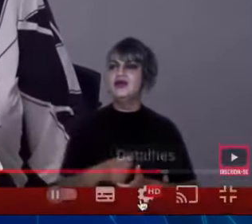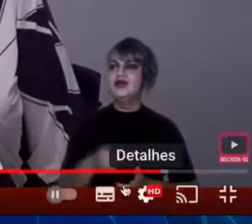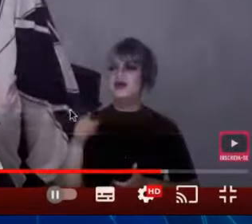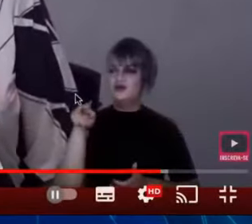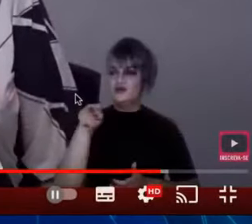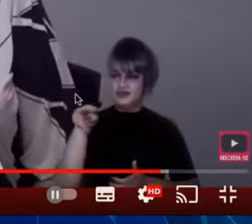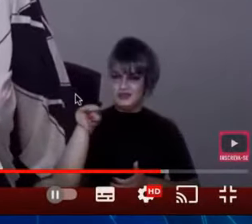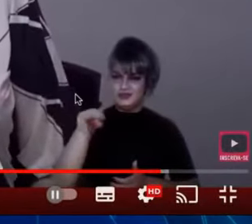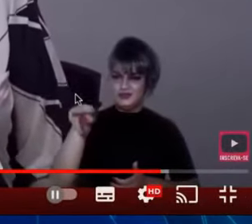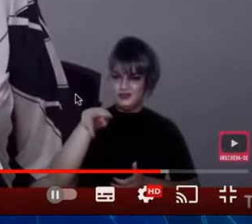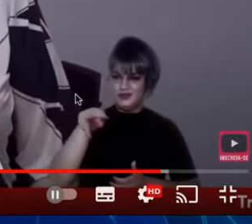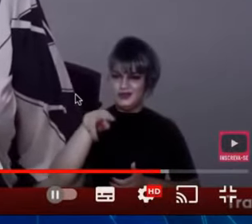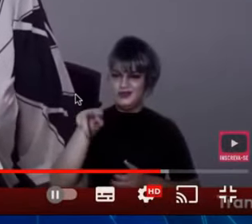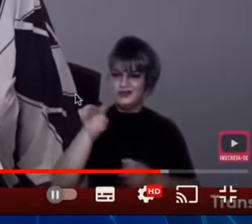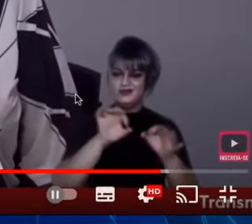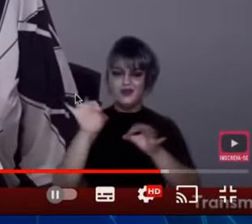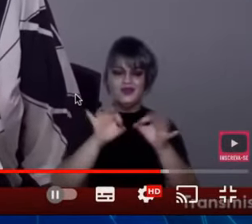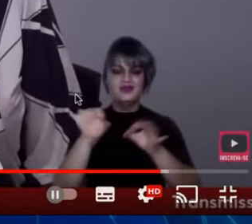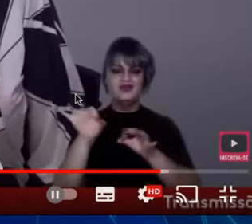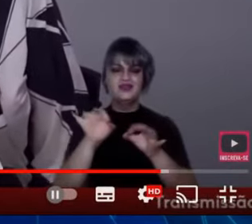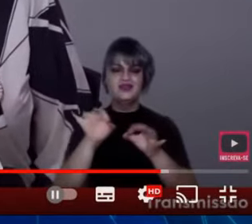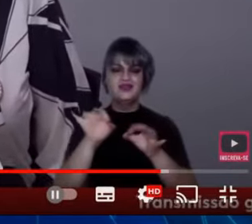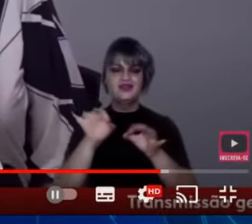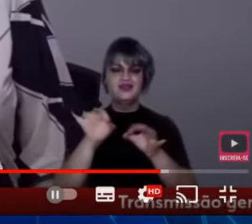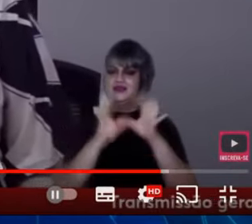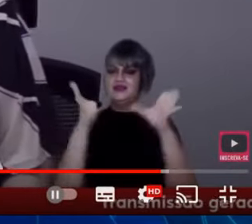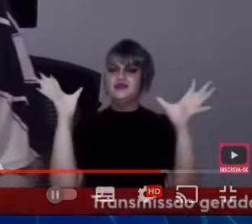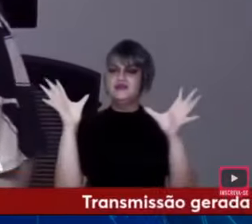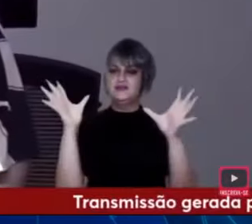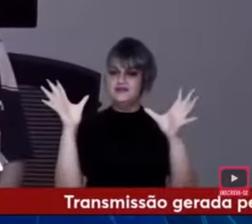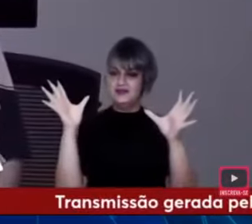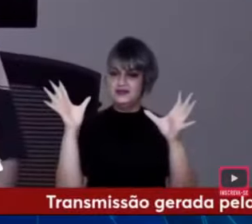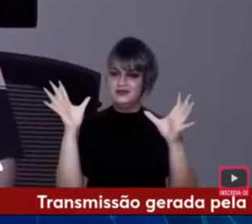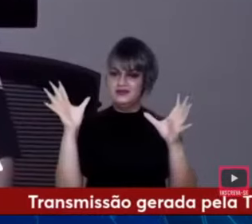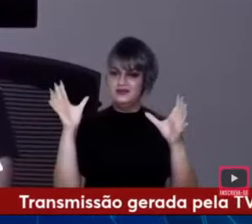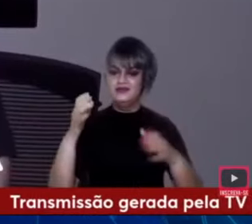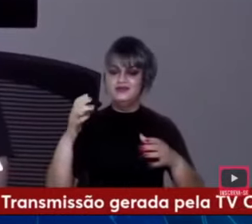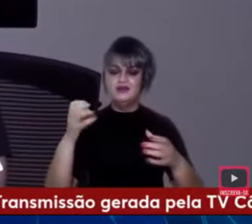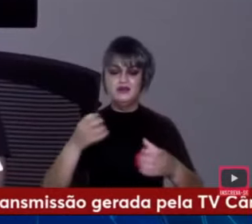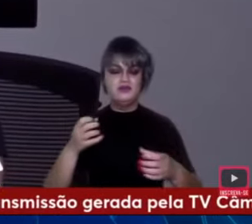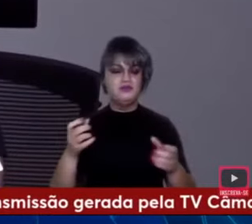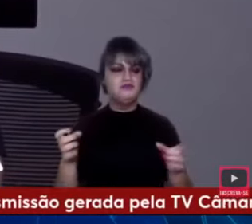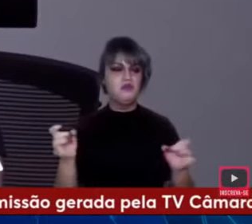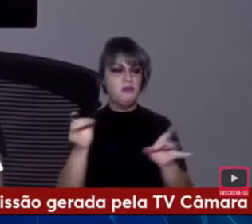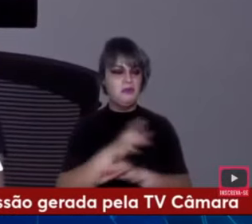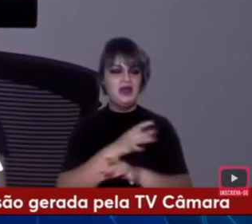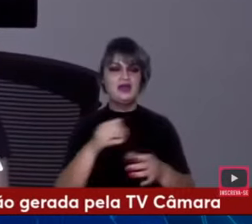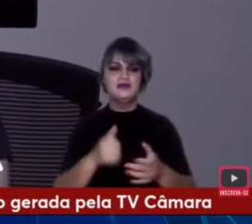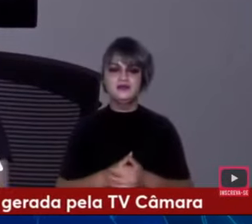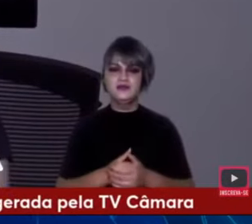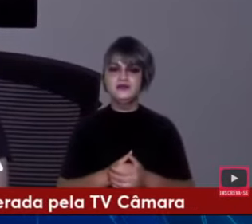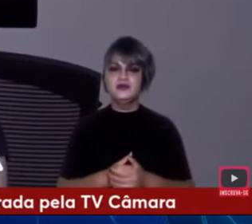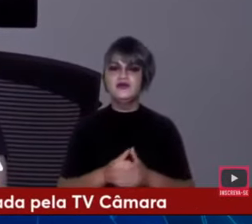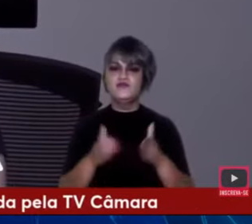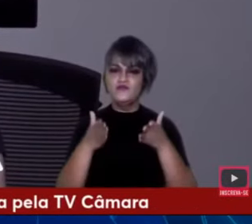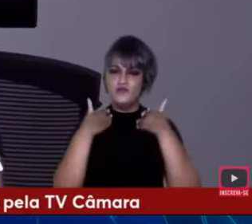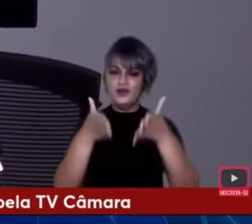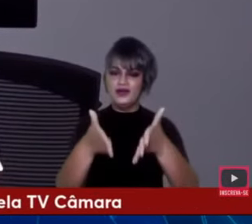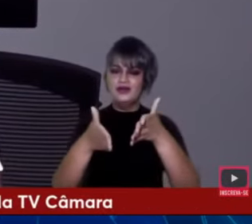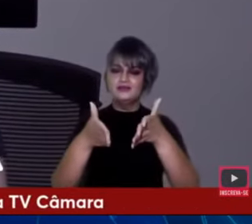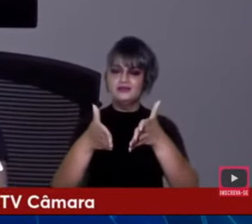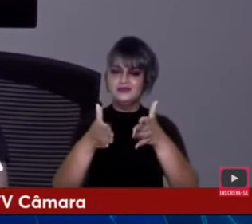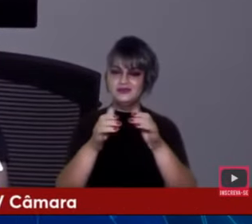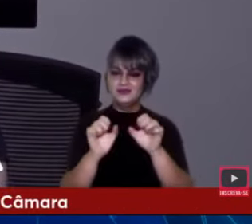proporciona com liberdade plena e com um engajamento numa causa brasileira, pelo